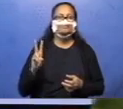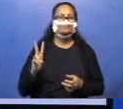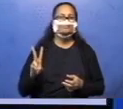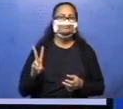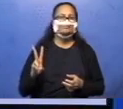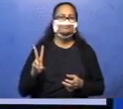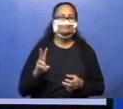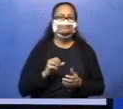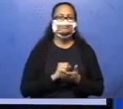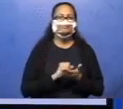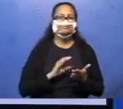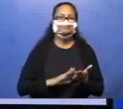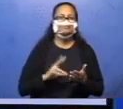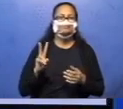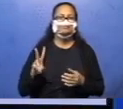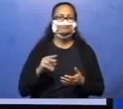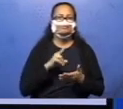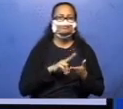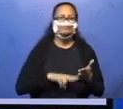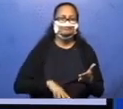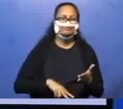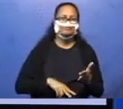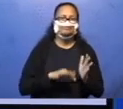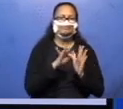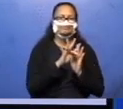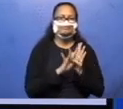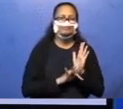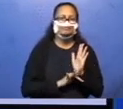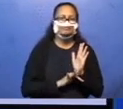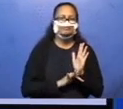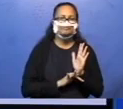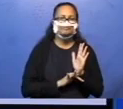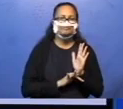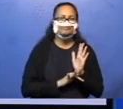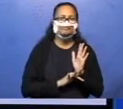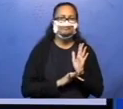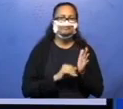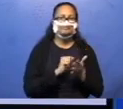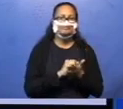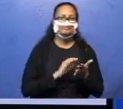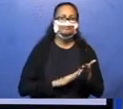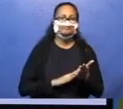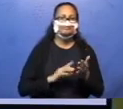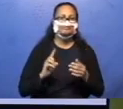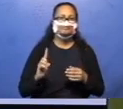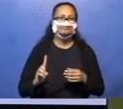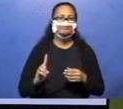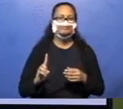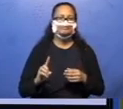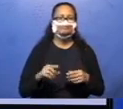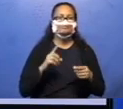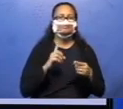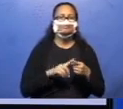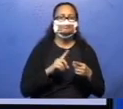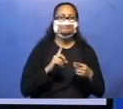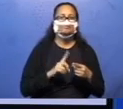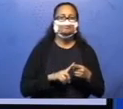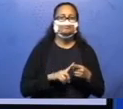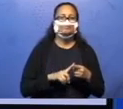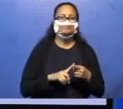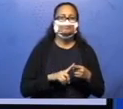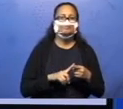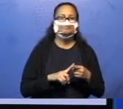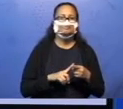2. Leia a seguir o texto completo citado na atividade 1. Por que